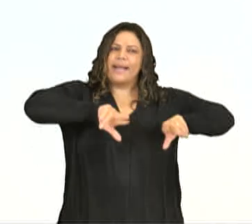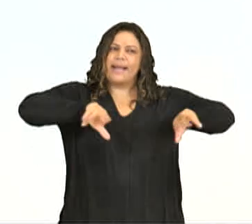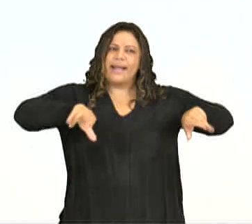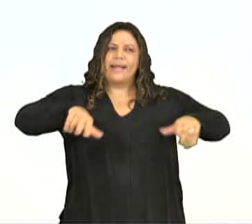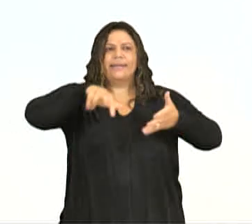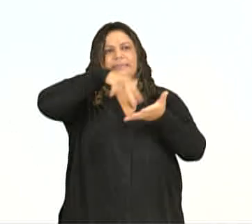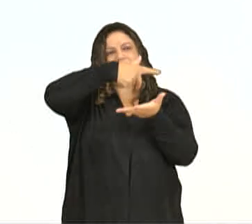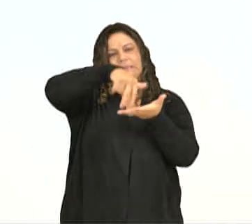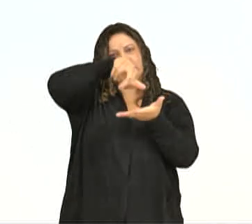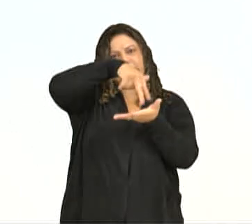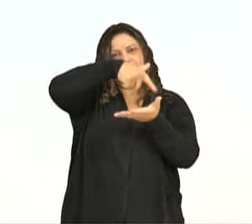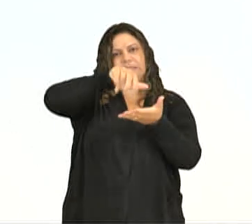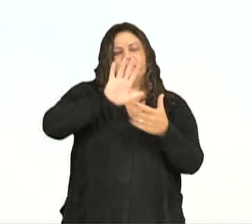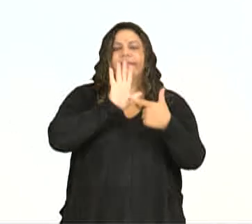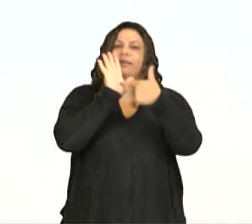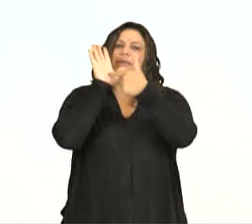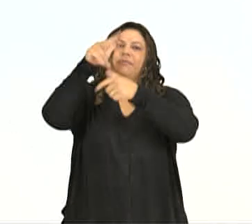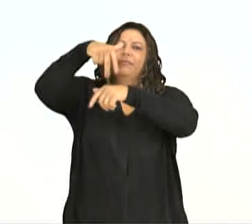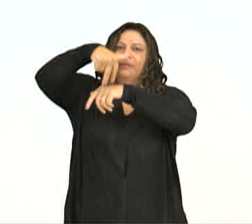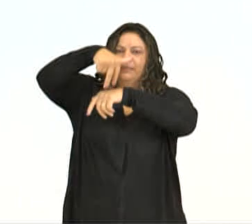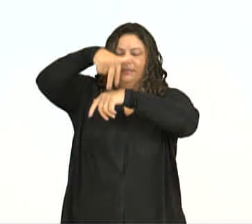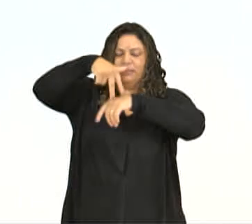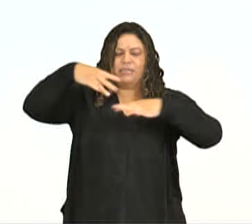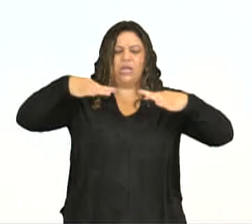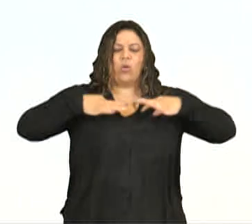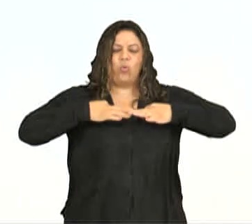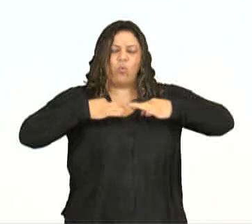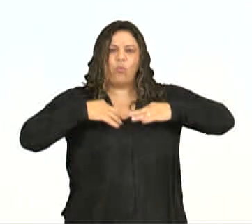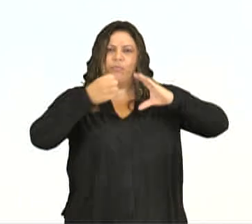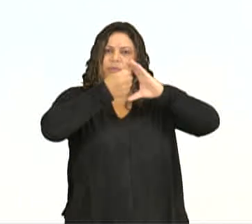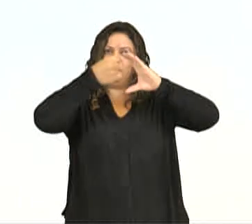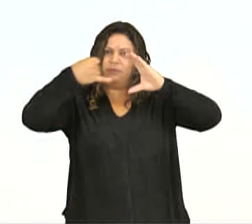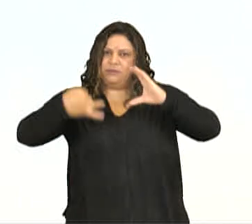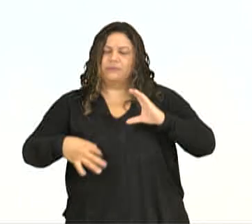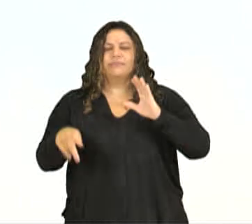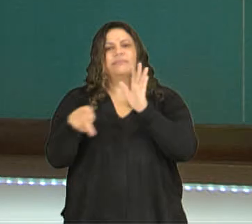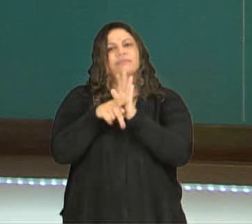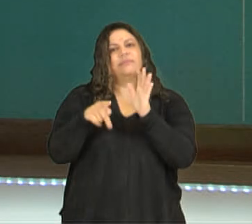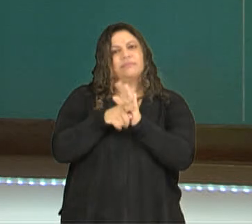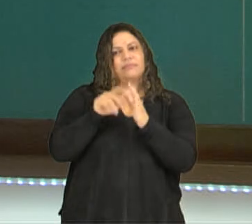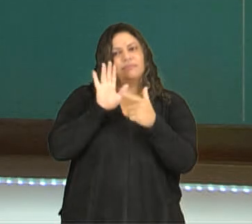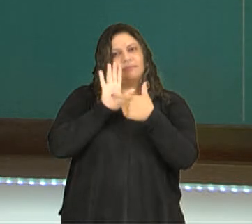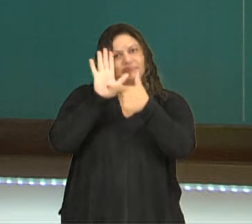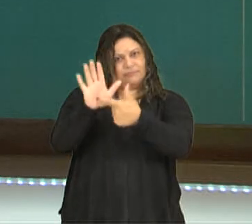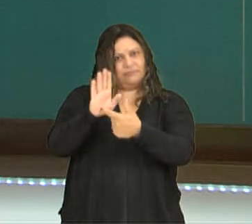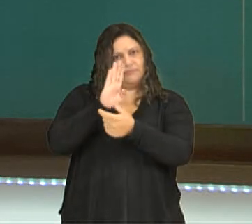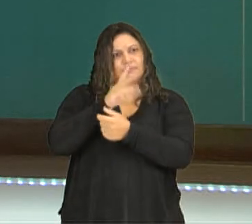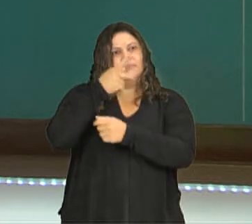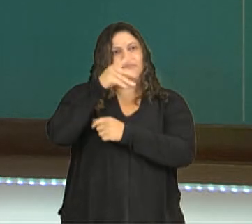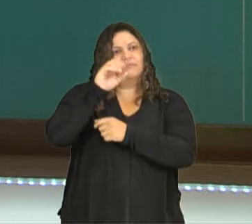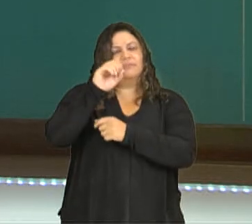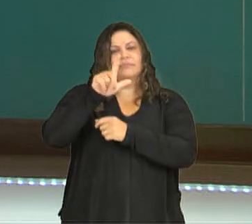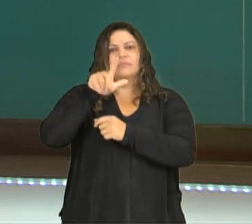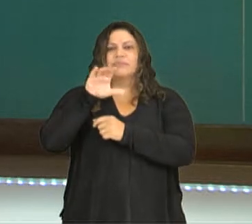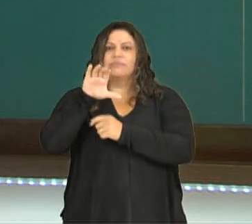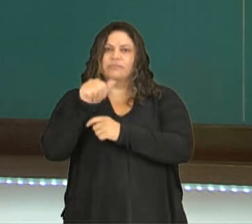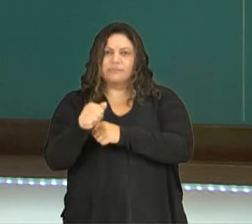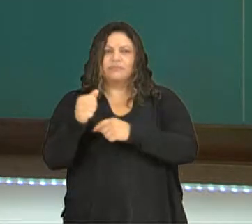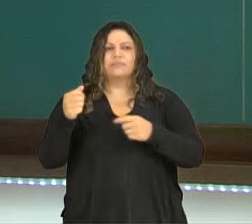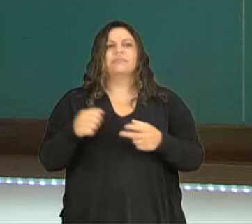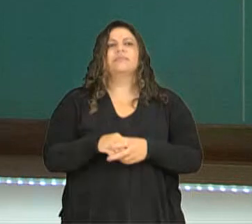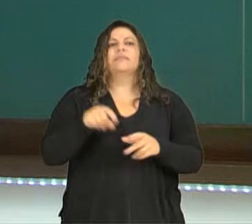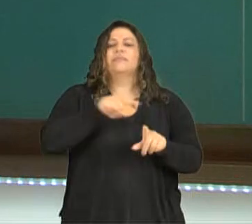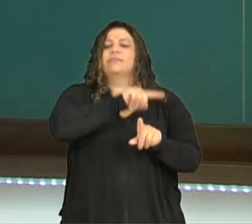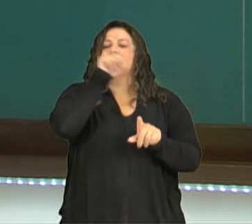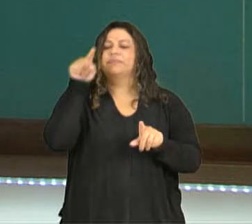uma apresentação temática com roupas características usadas para a apresentação da polca e, nesse segundo momento, a